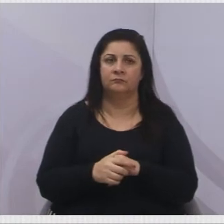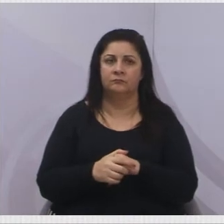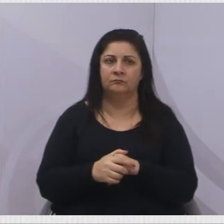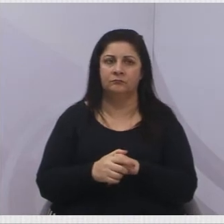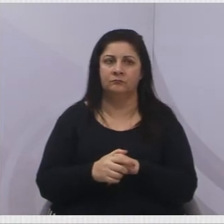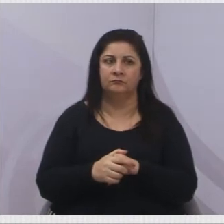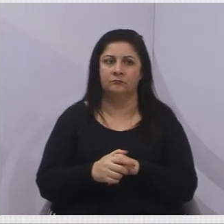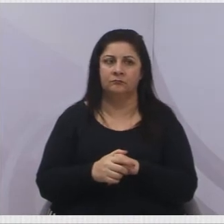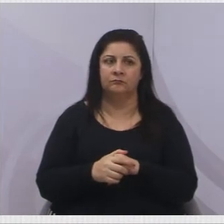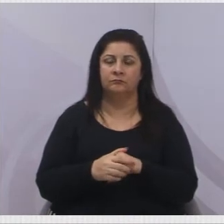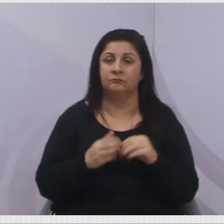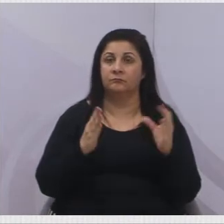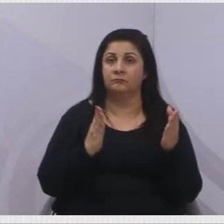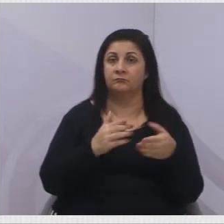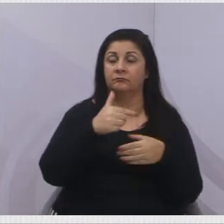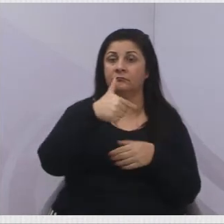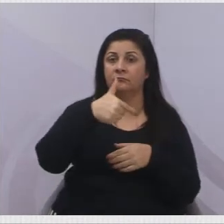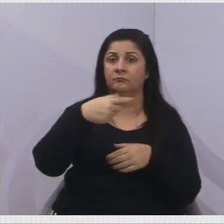2021 com